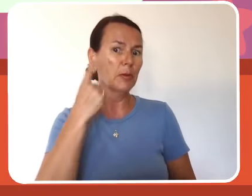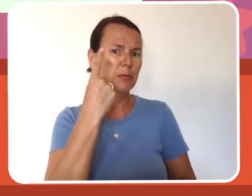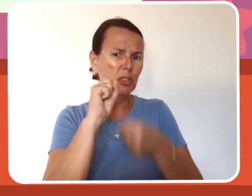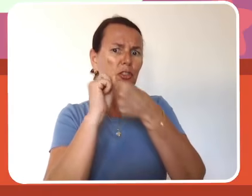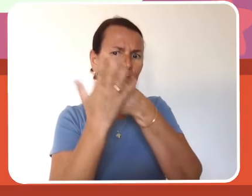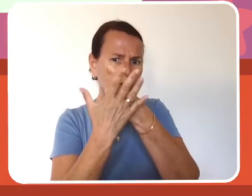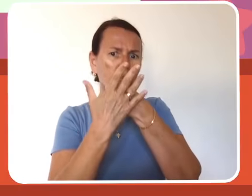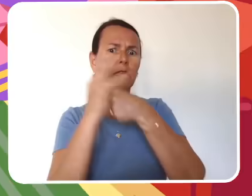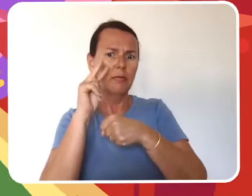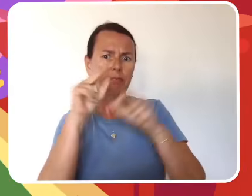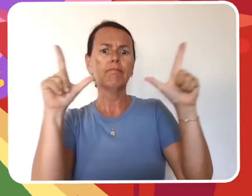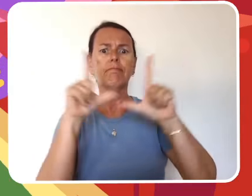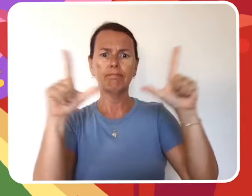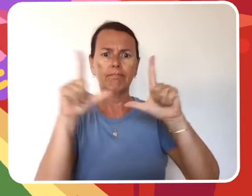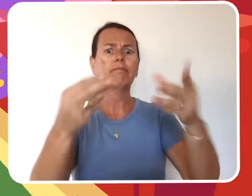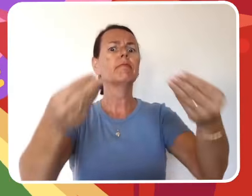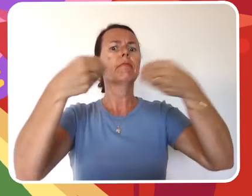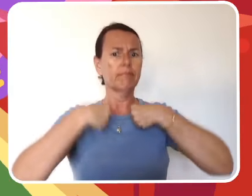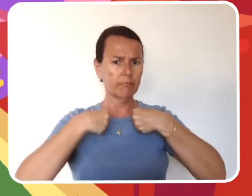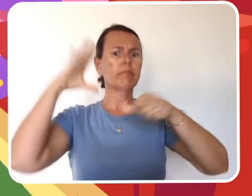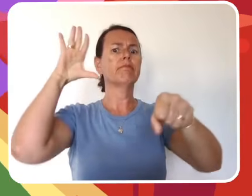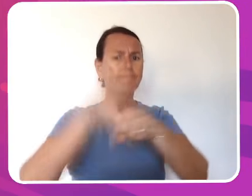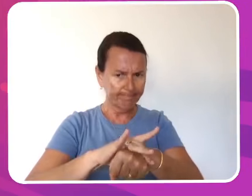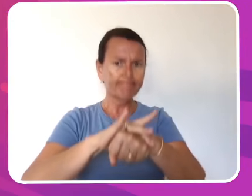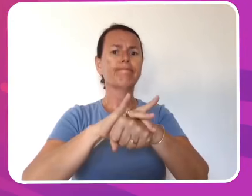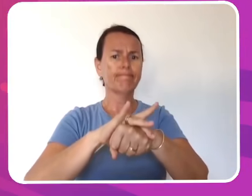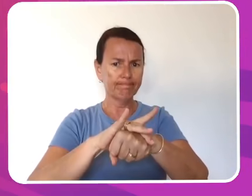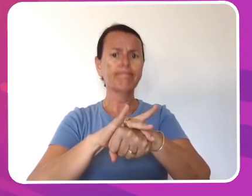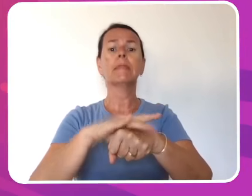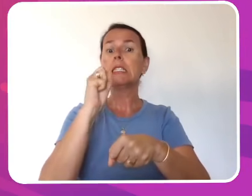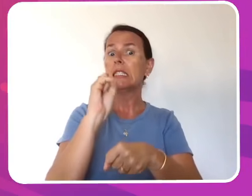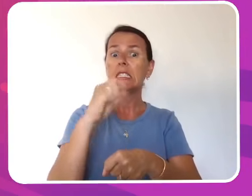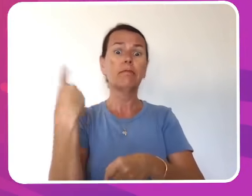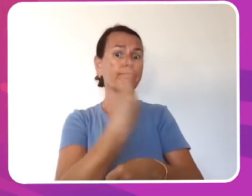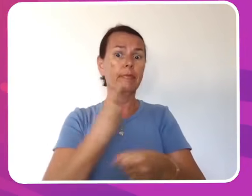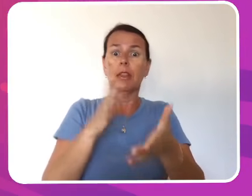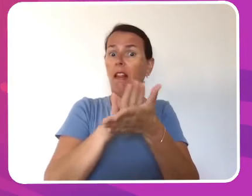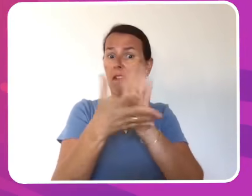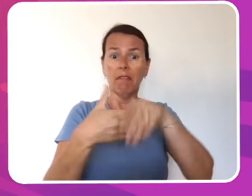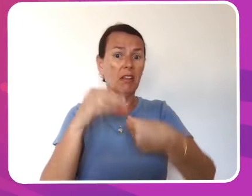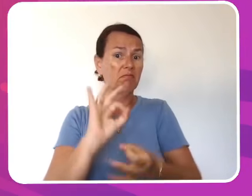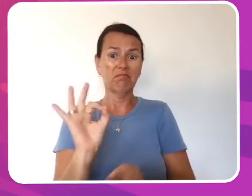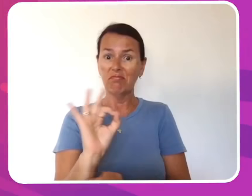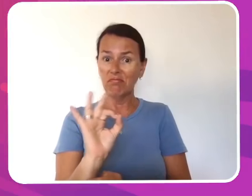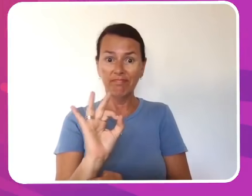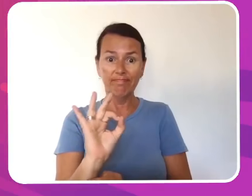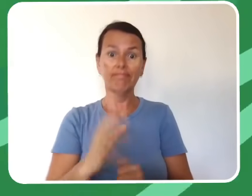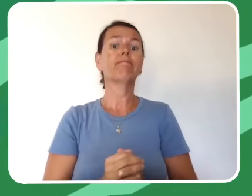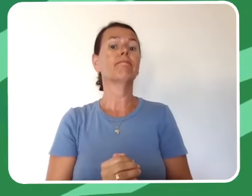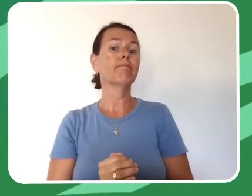Tem um bichinho, vi na televisão, que deixa doente se a gente não lava a